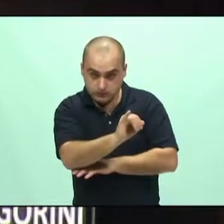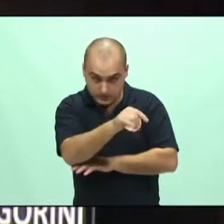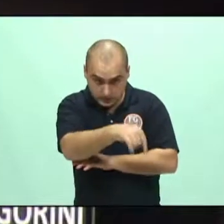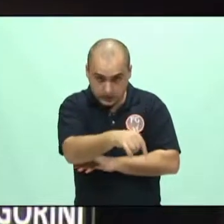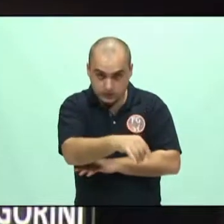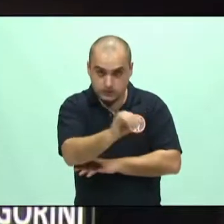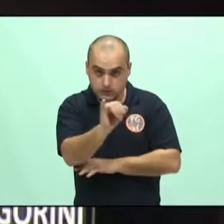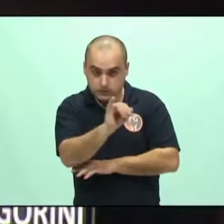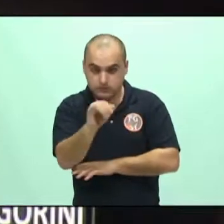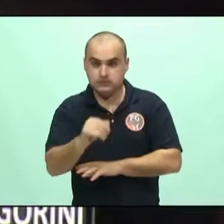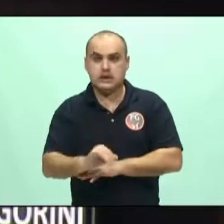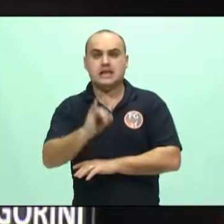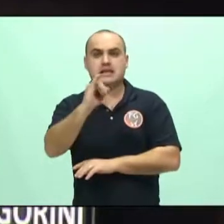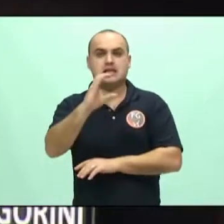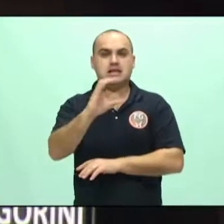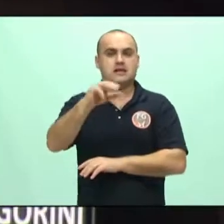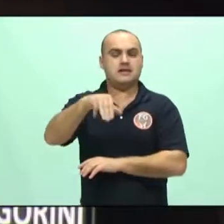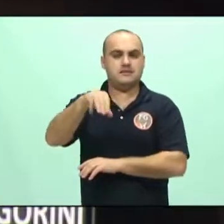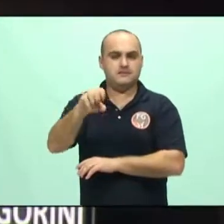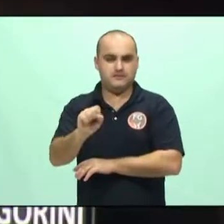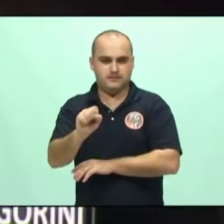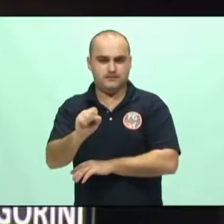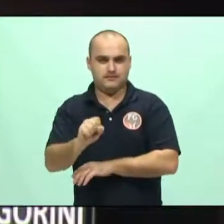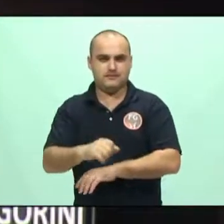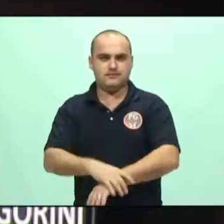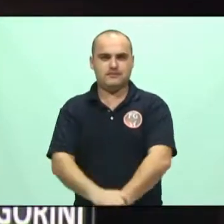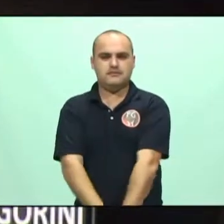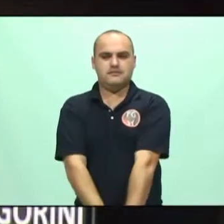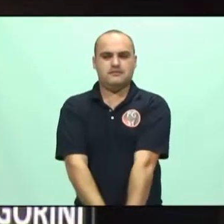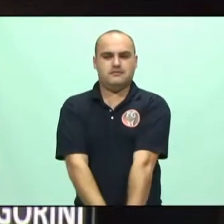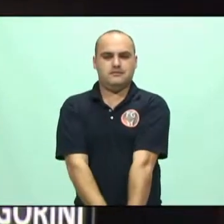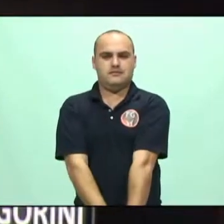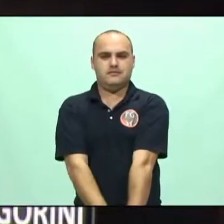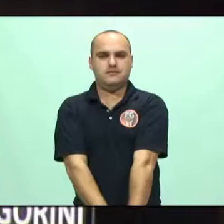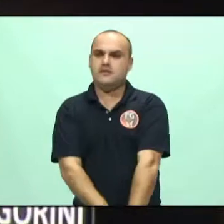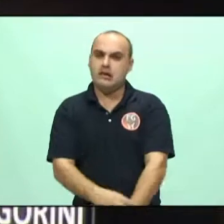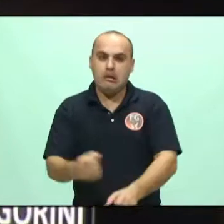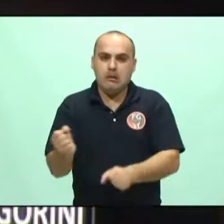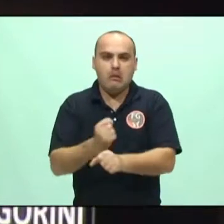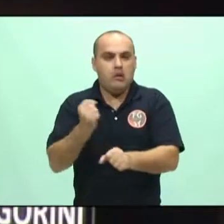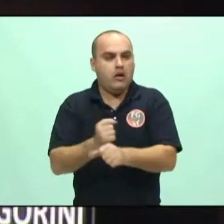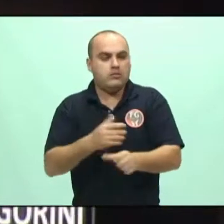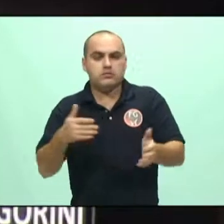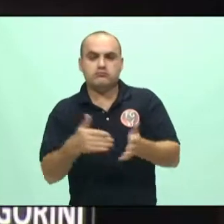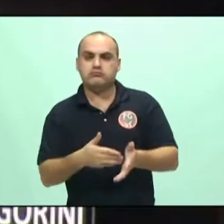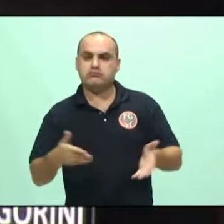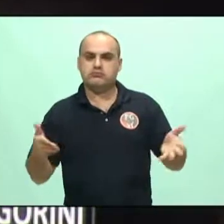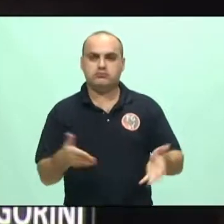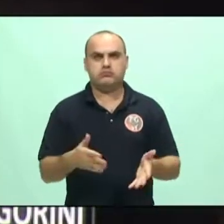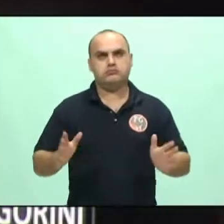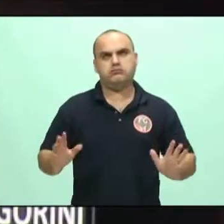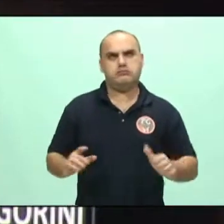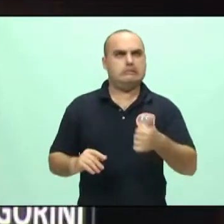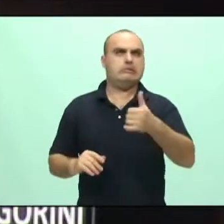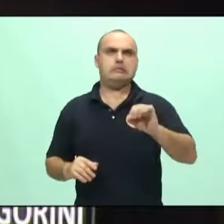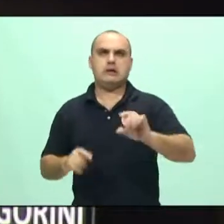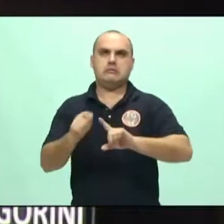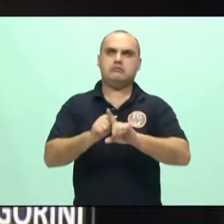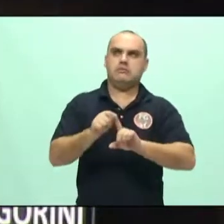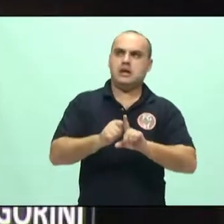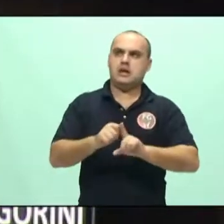questão do ICMS dessa situação toda e obras até agora claro 10 meses de governo